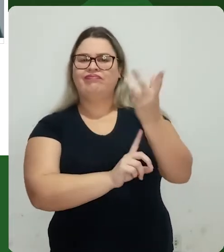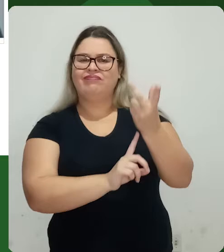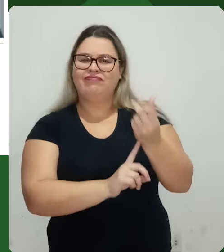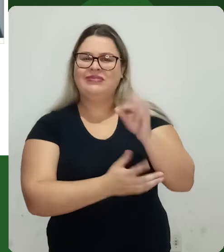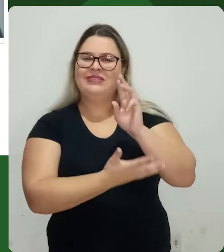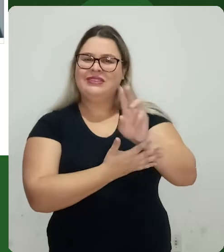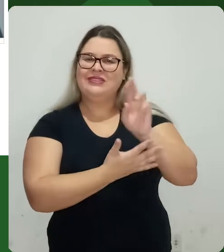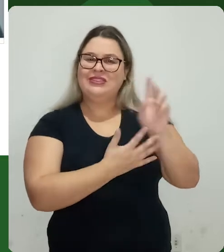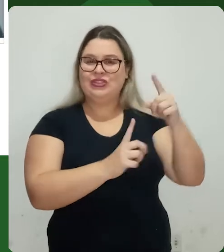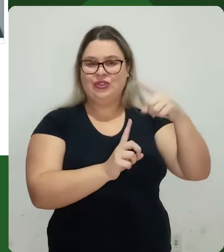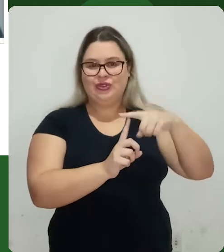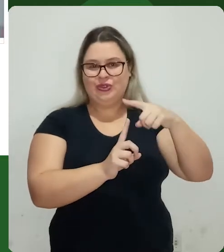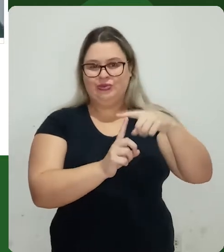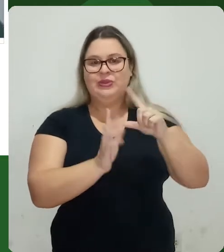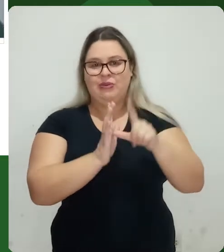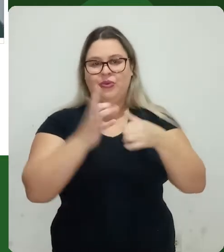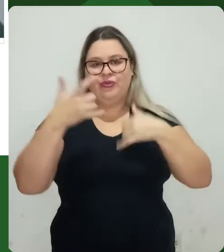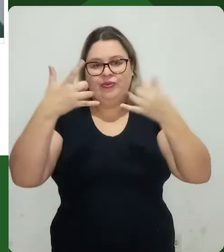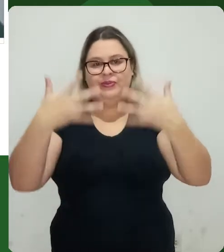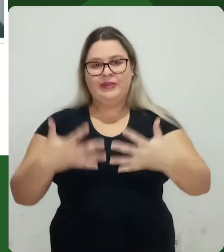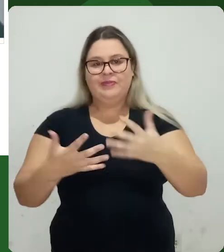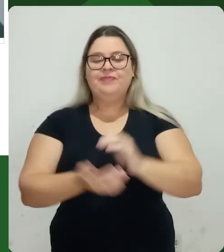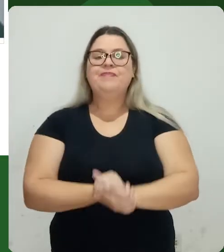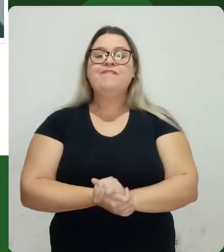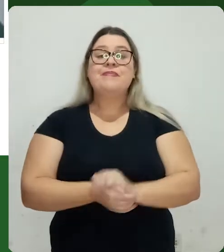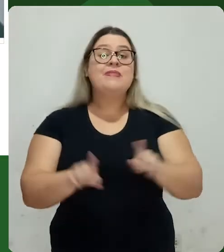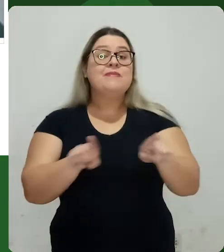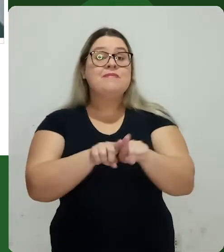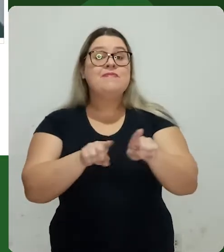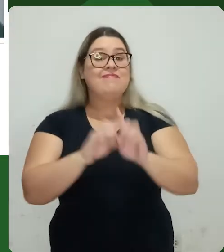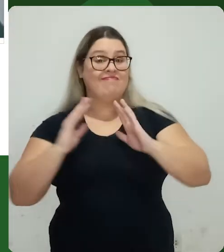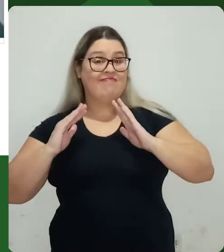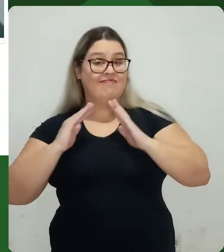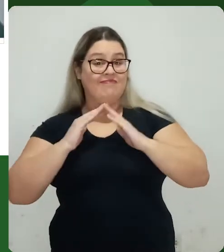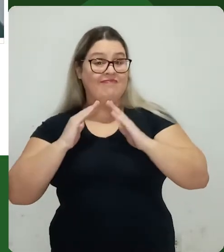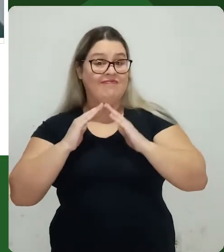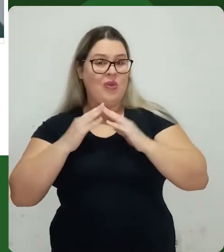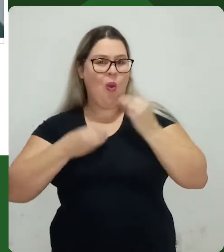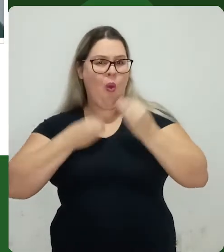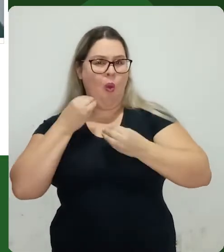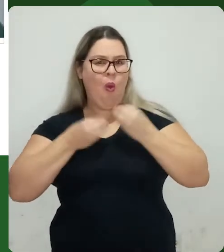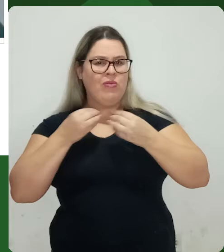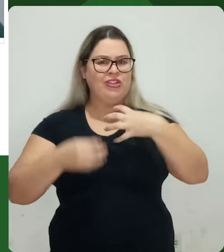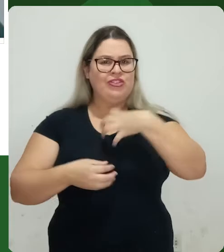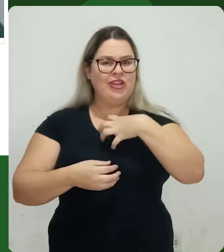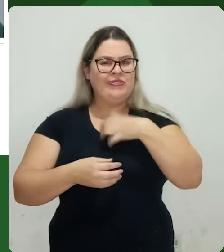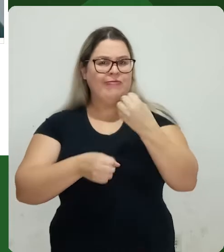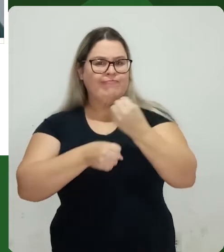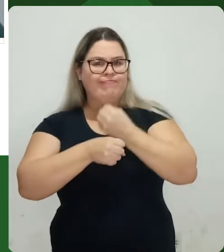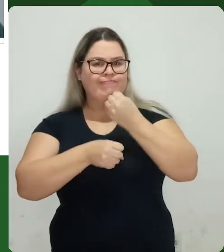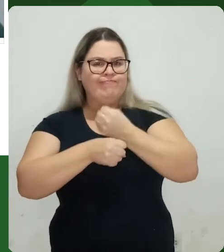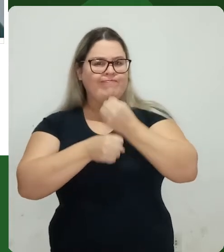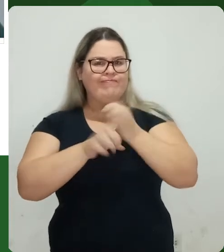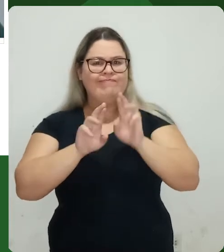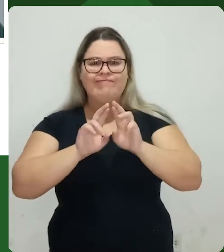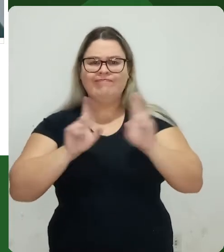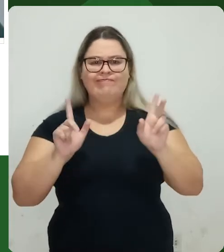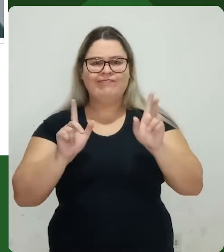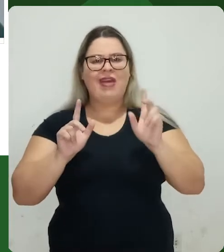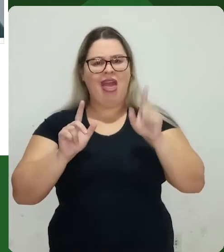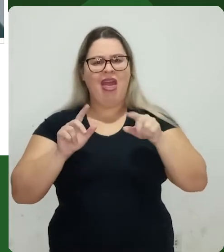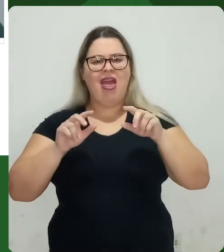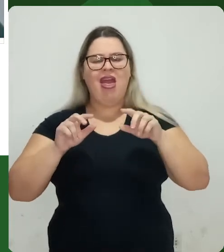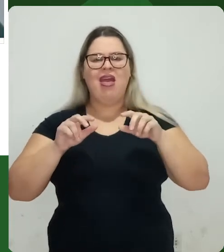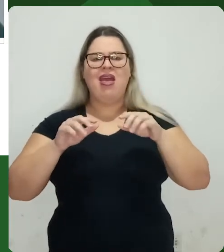elementos artísticos de diferentes naturezas, vamos dar uma olhada em algumas coisas. Tem a habitação, que tem uma forma de construção de